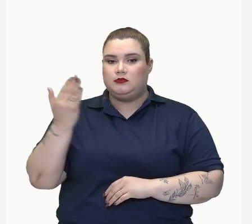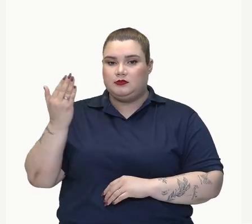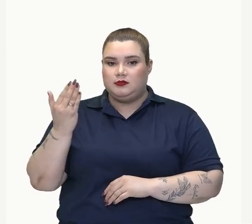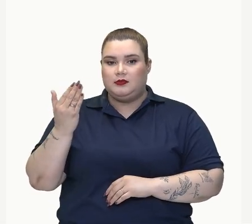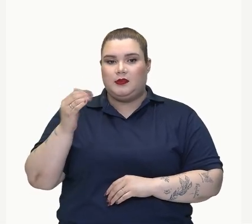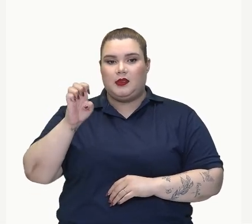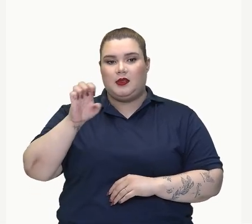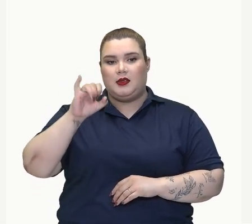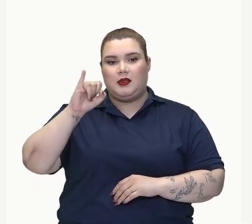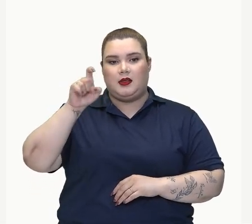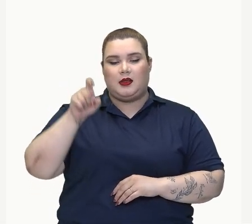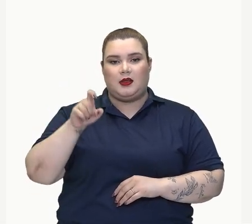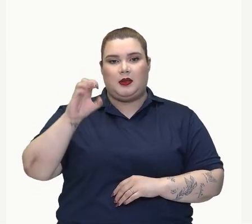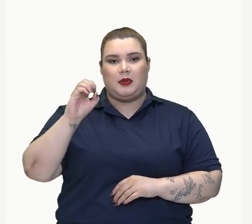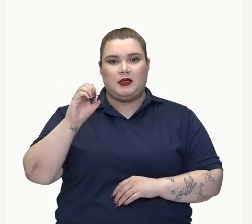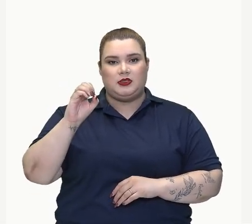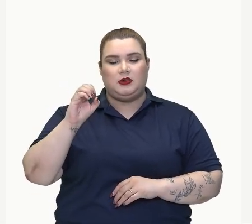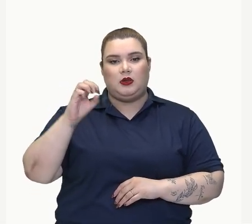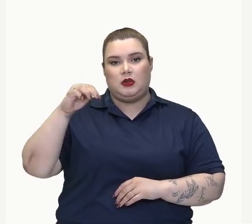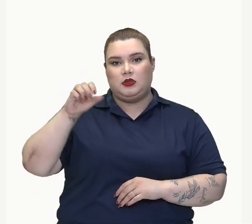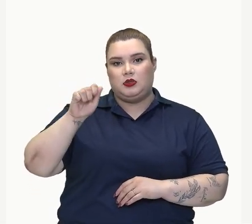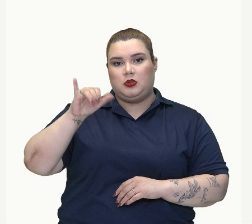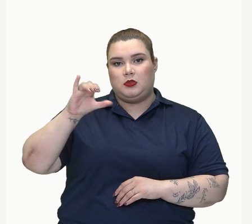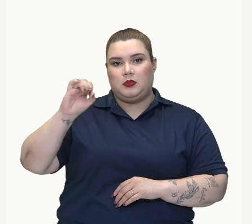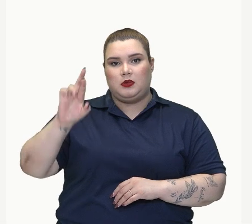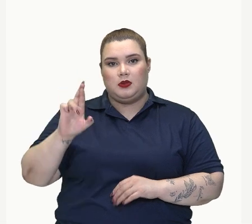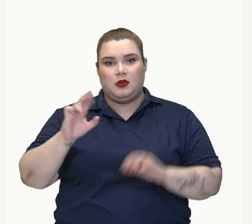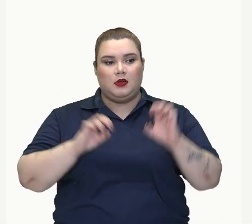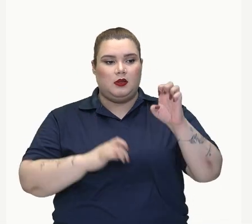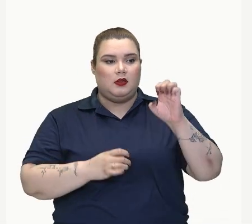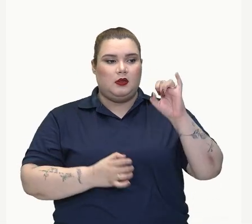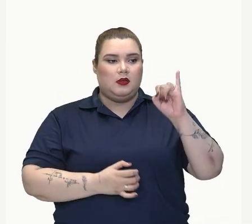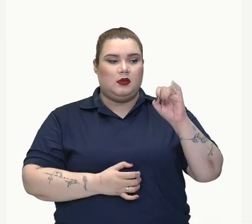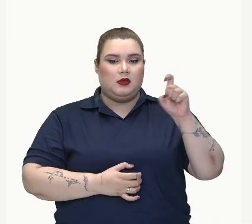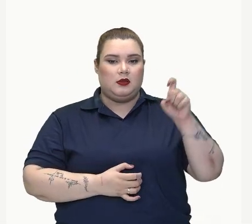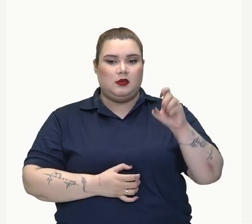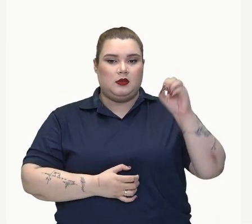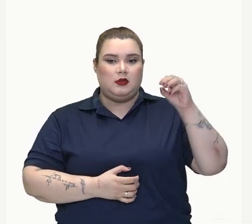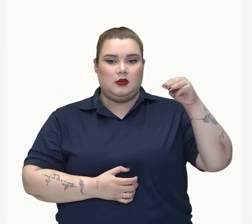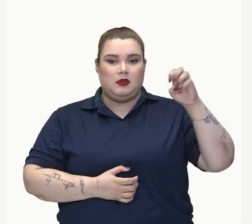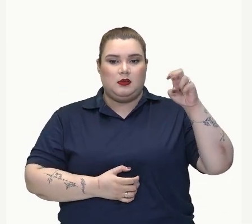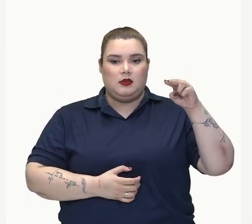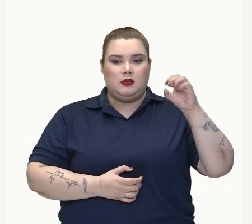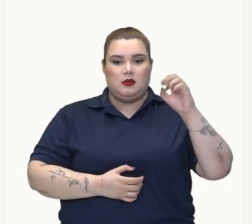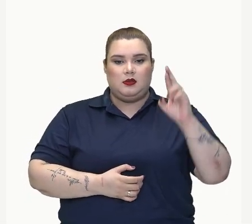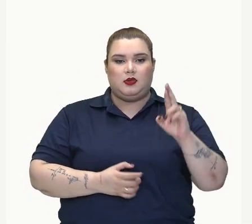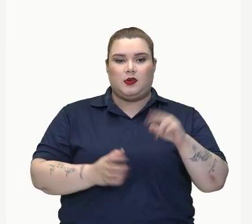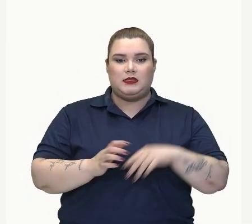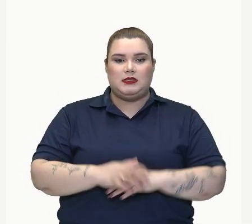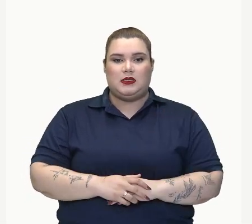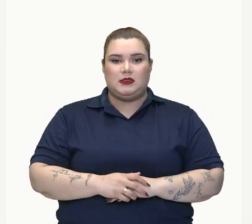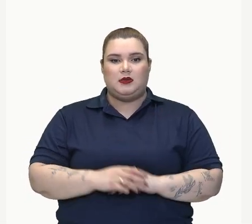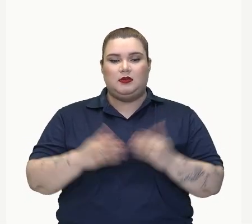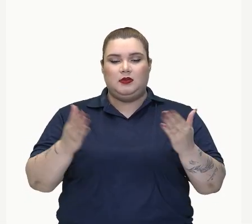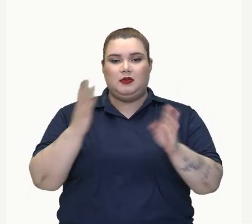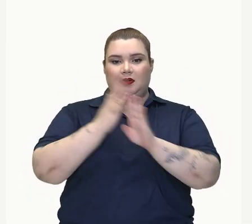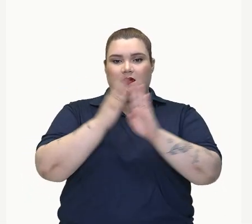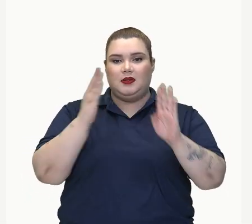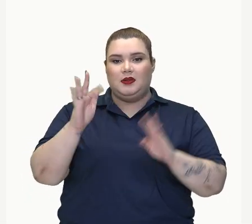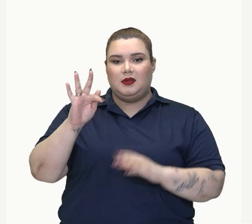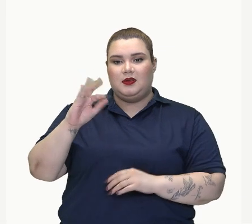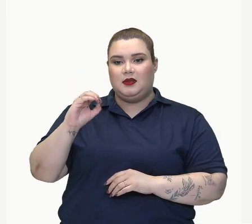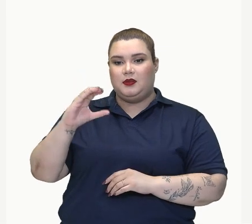maior e do eixo menor, tá? Para determinar, então, os focos, a gente vai